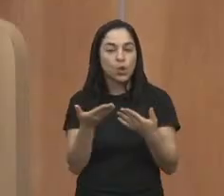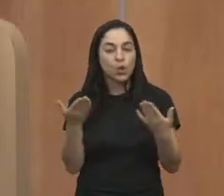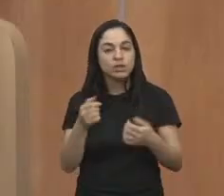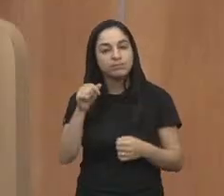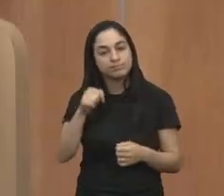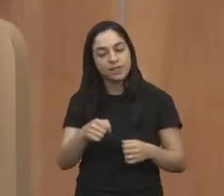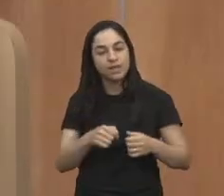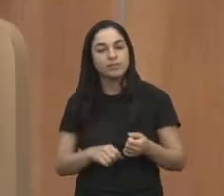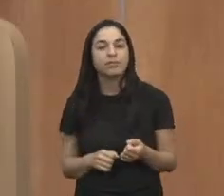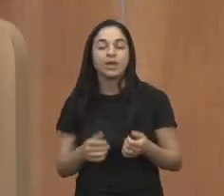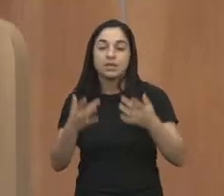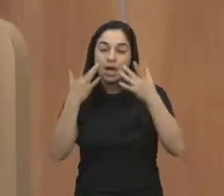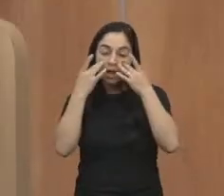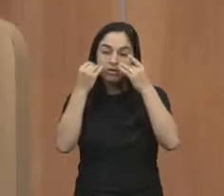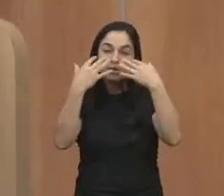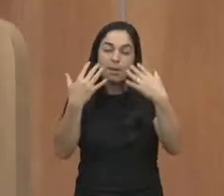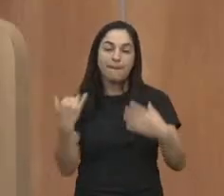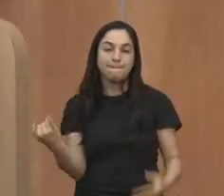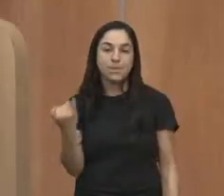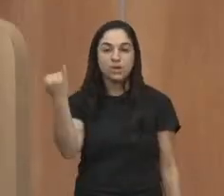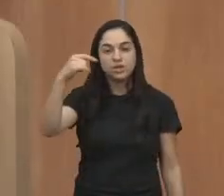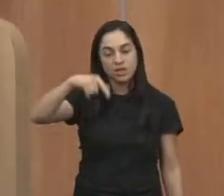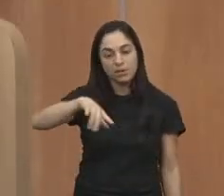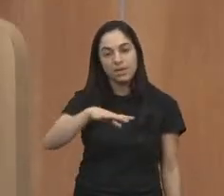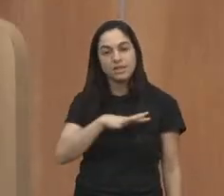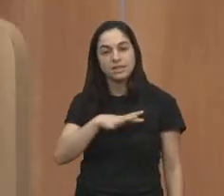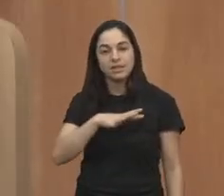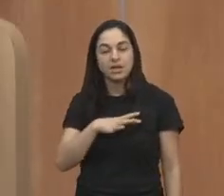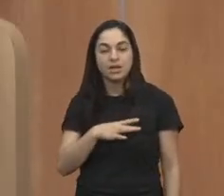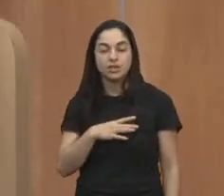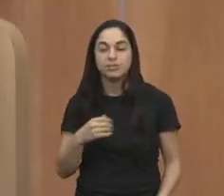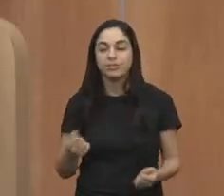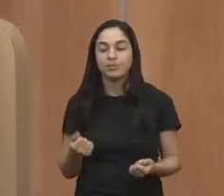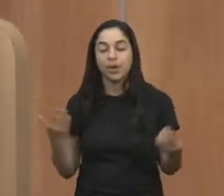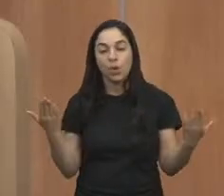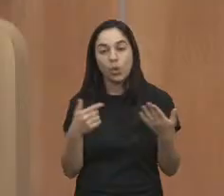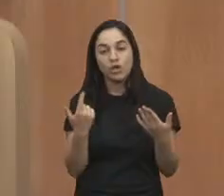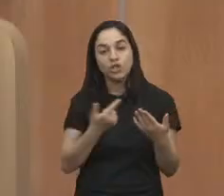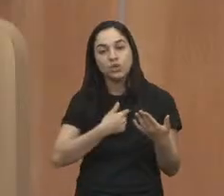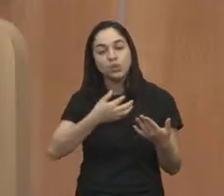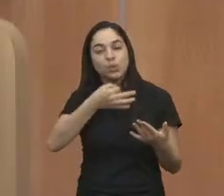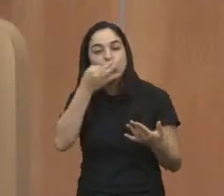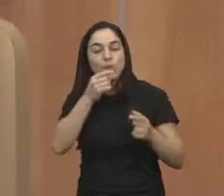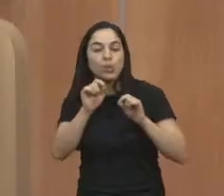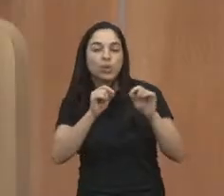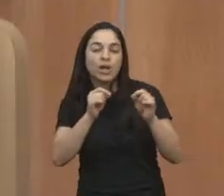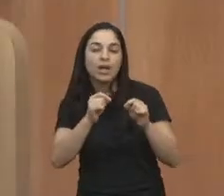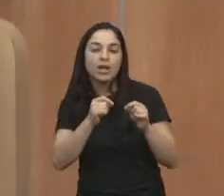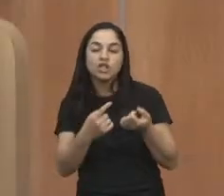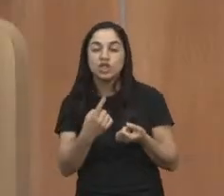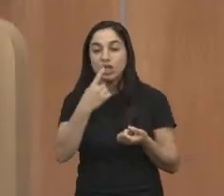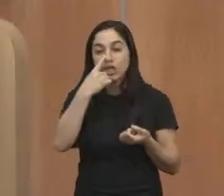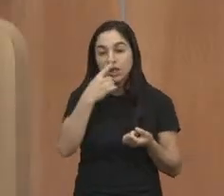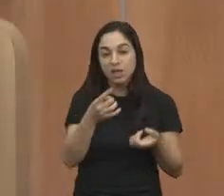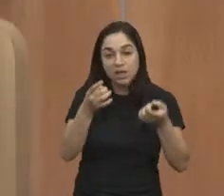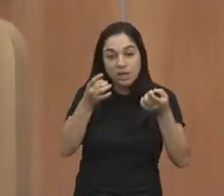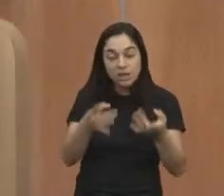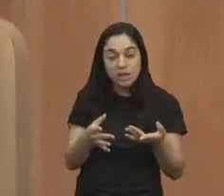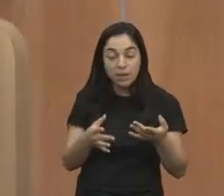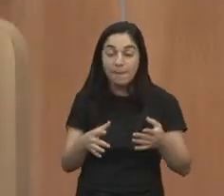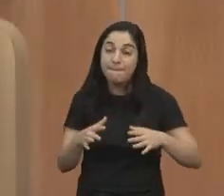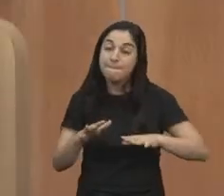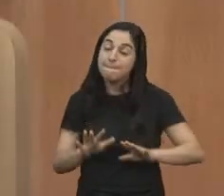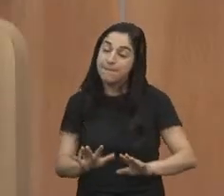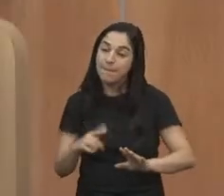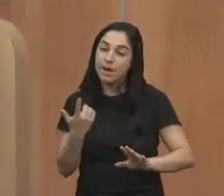pública importantíssima para a nossa cidade. Hoje a gente está falando um pouco sobre resíduos sólidos, mas a gente